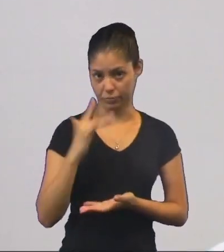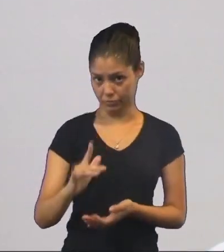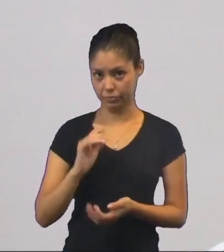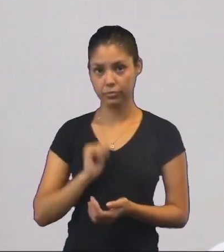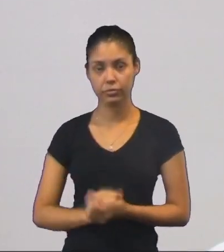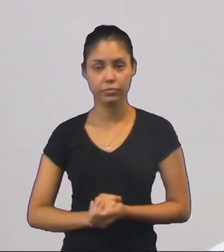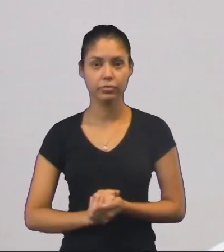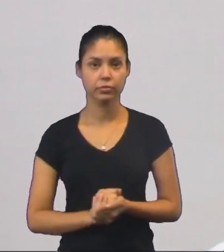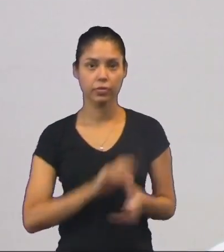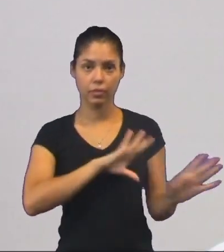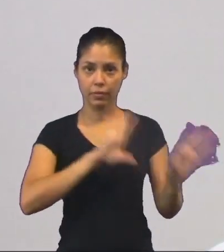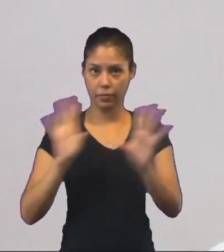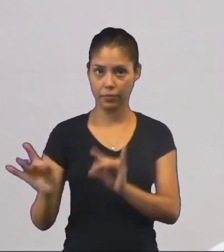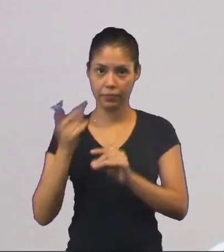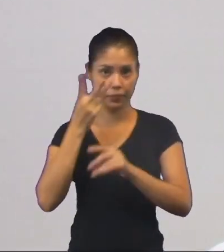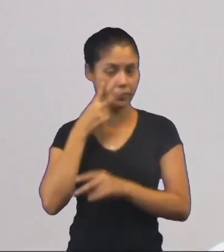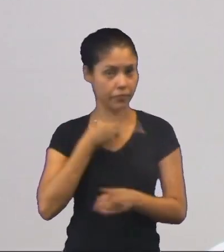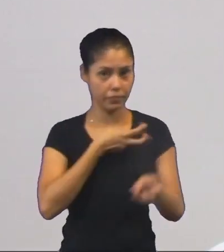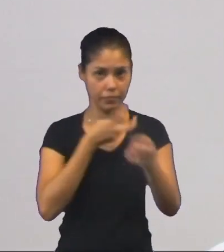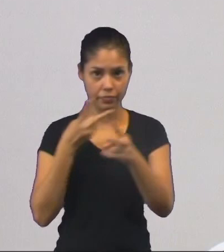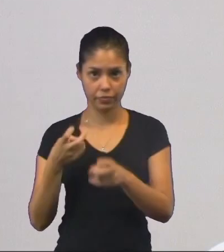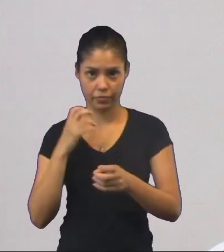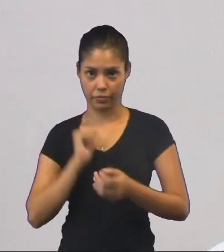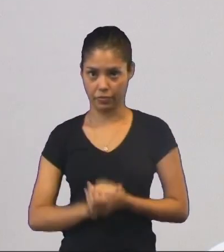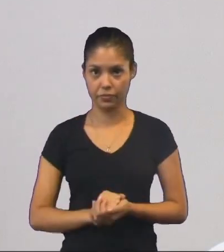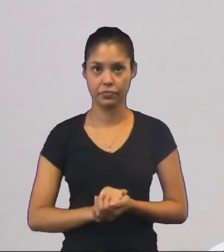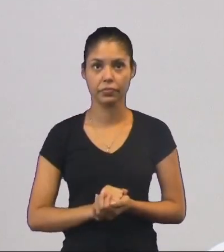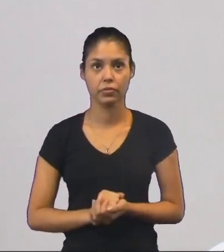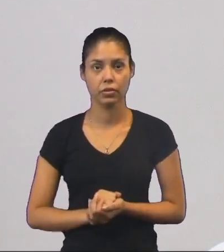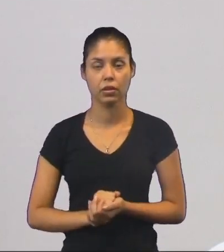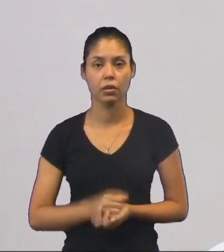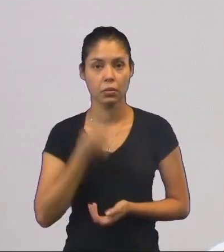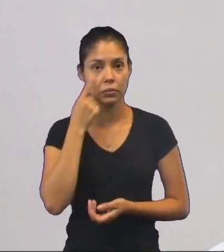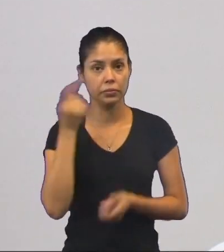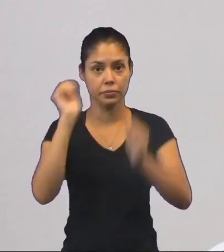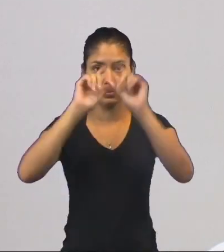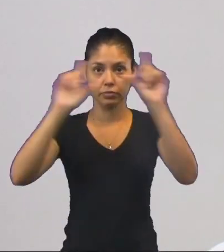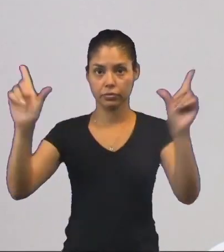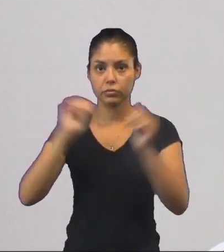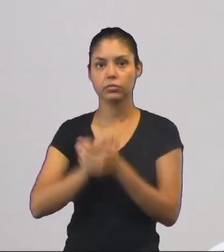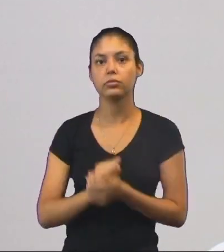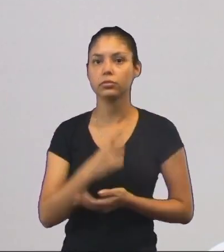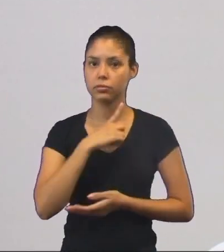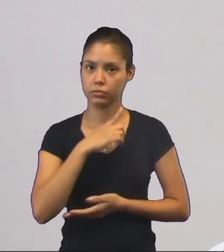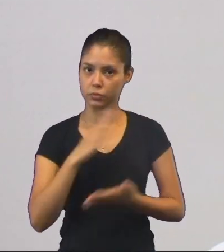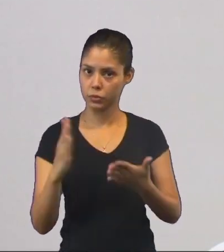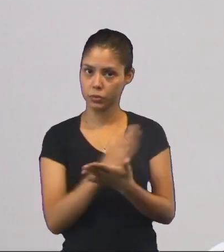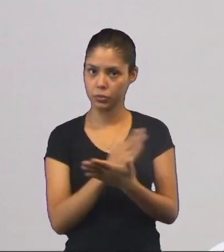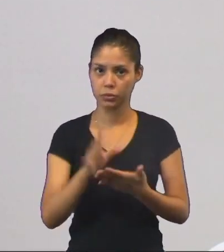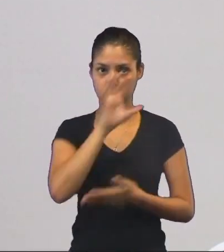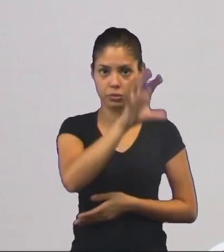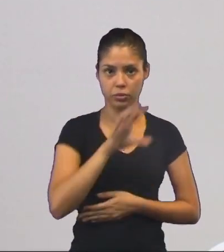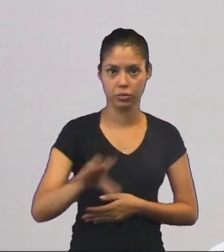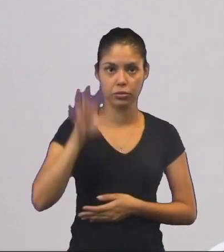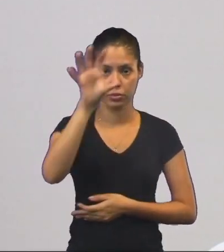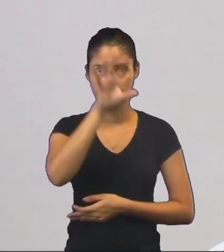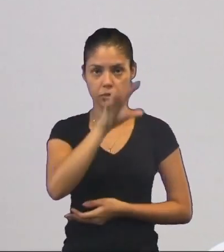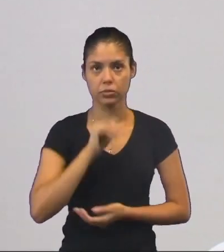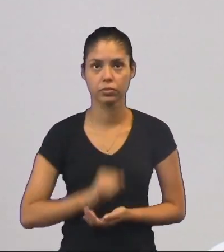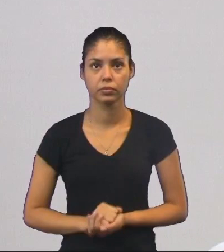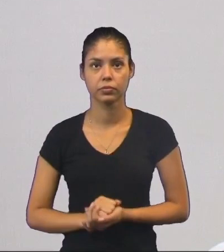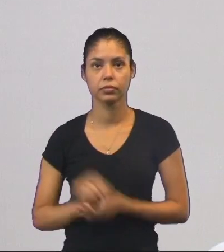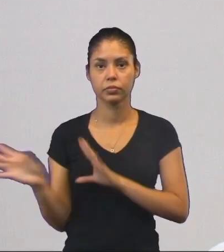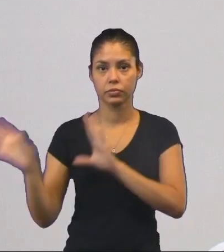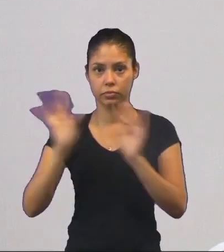crianças, através dessas observações, eles observando o céu, eles determinaram algumas regiões.